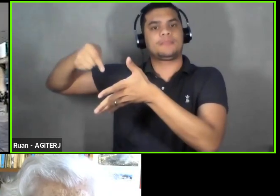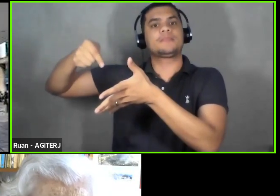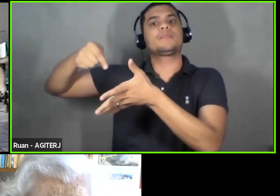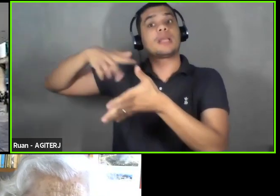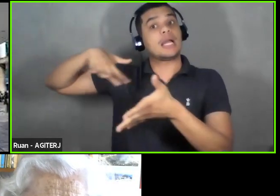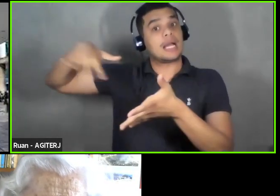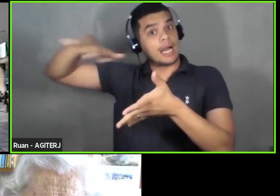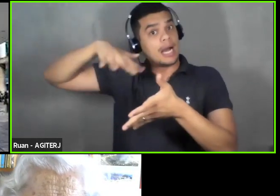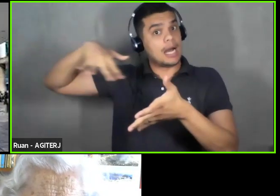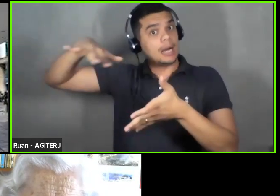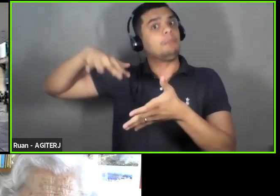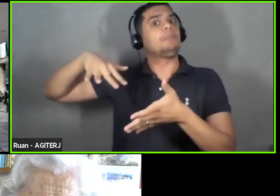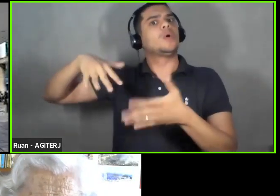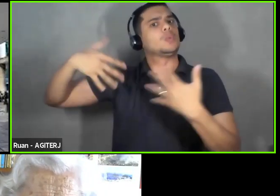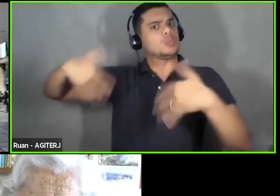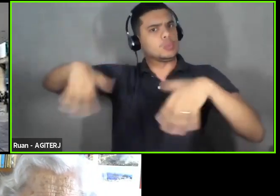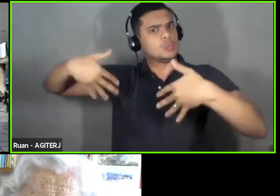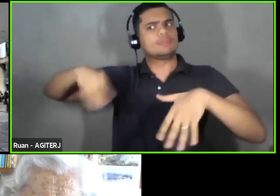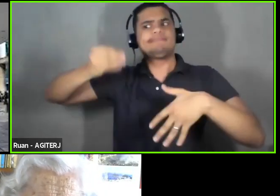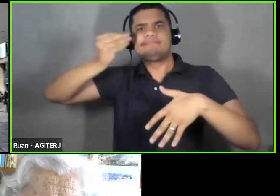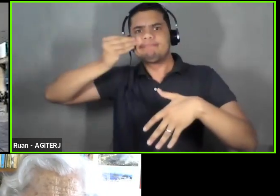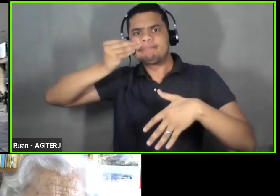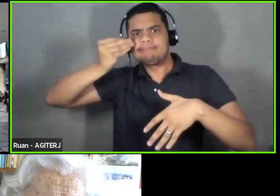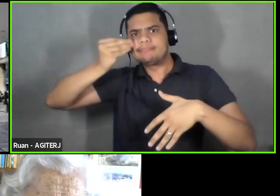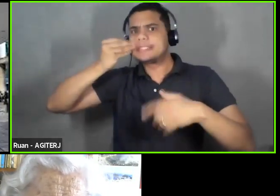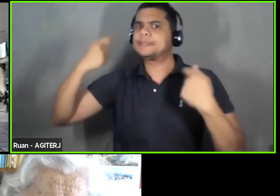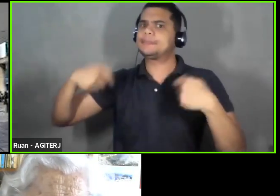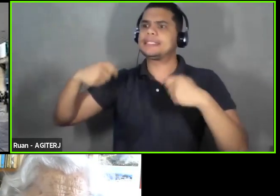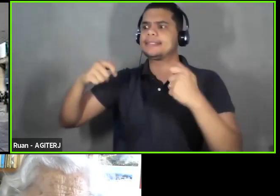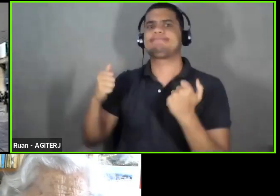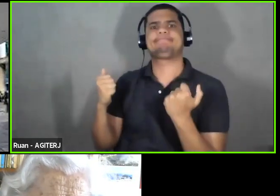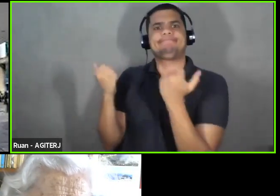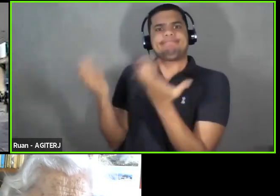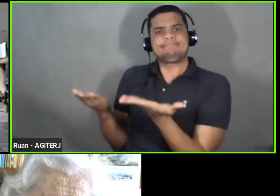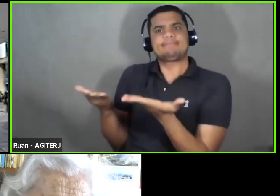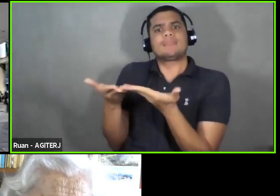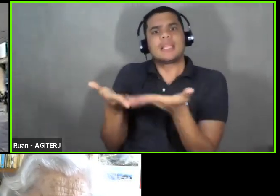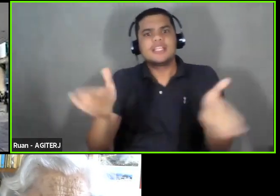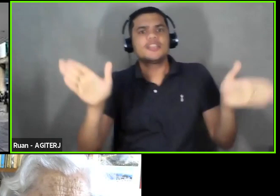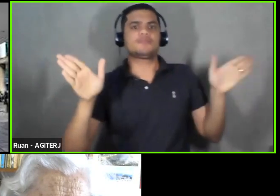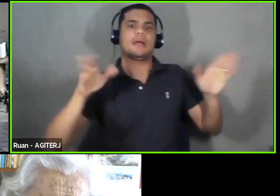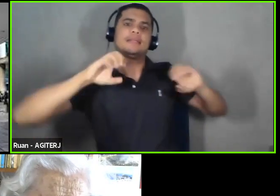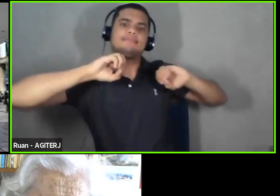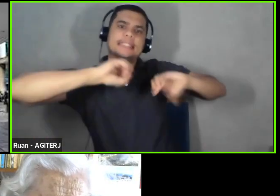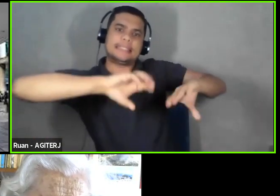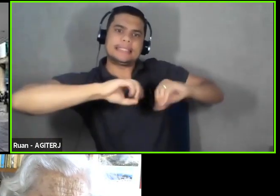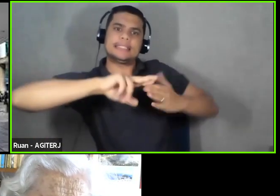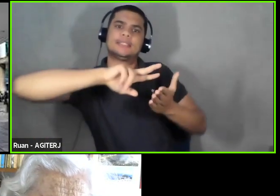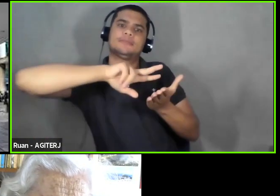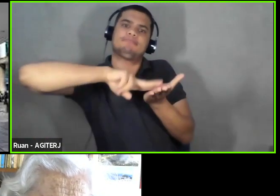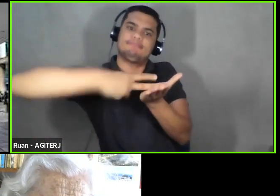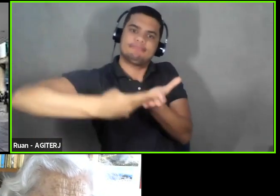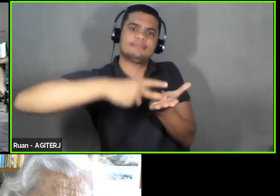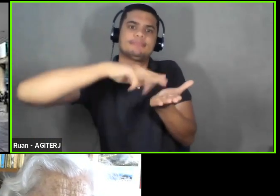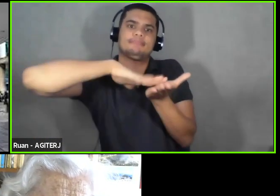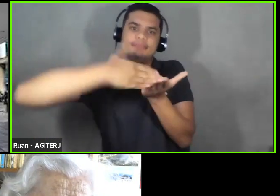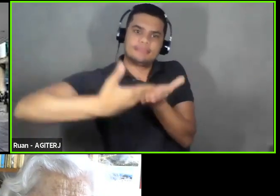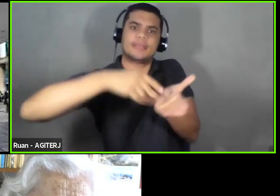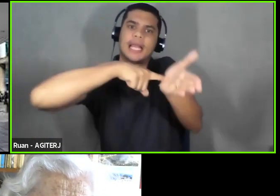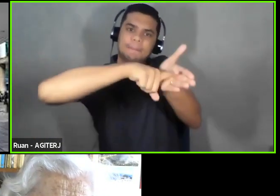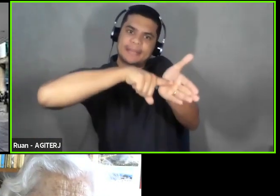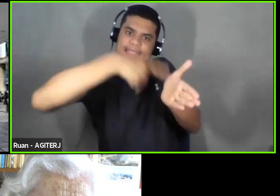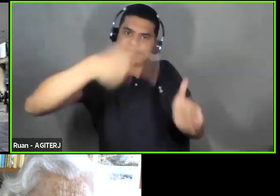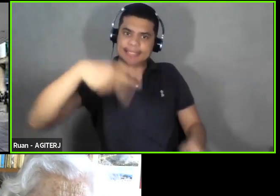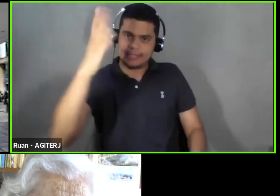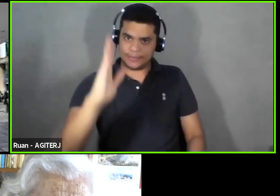vem reivindicando um mais do que merecido espaço no ensino e pesquisa da tradução e da interpretação no Brasil.